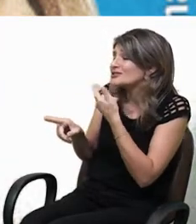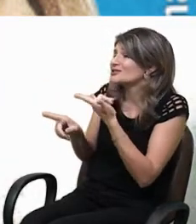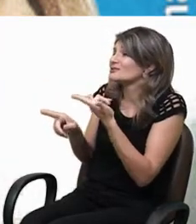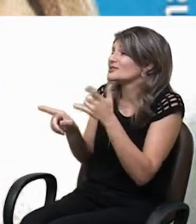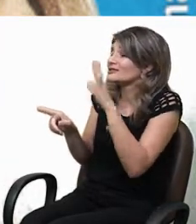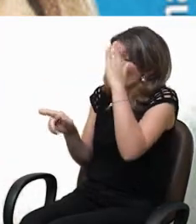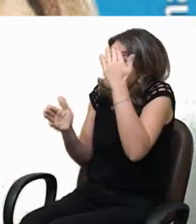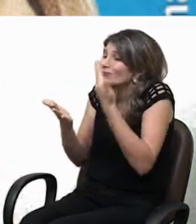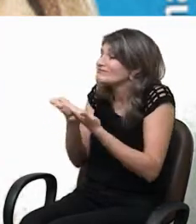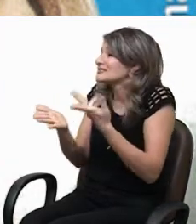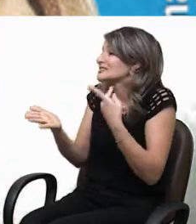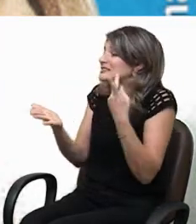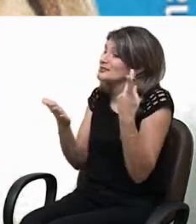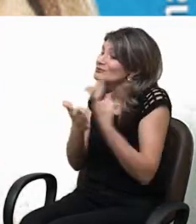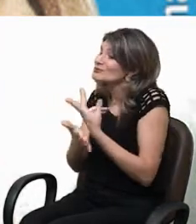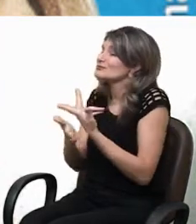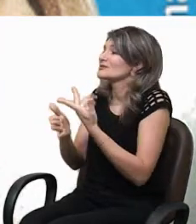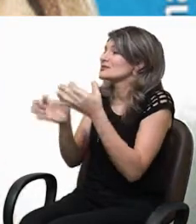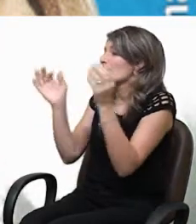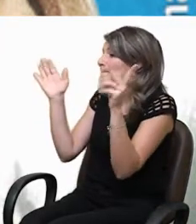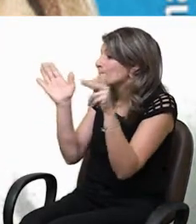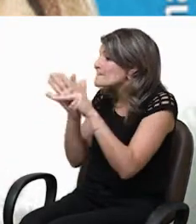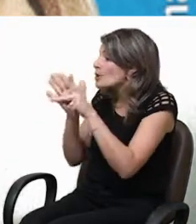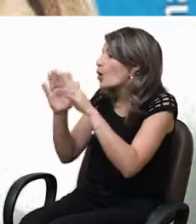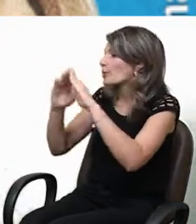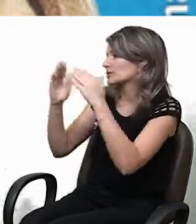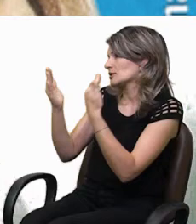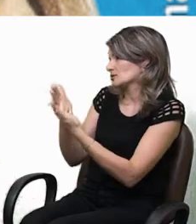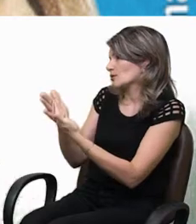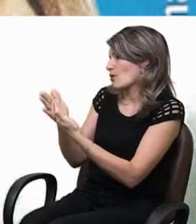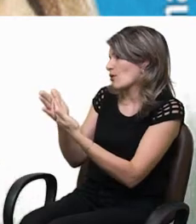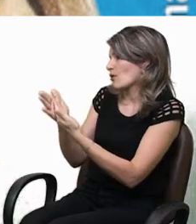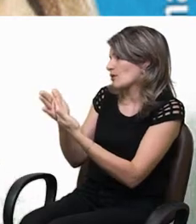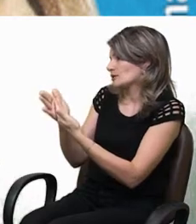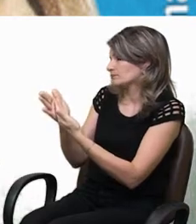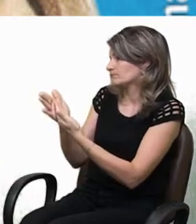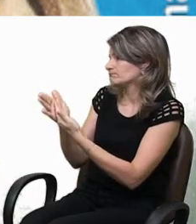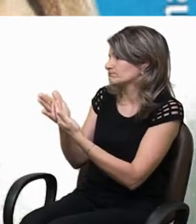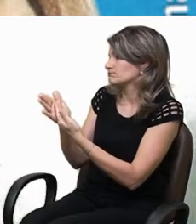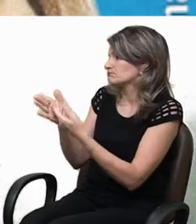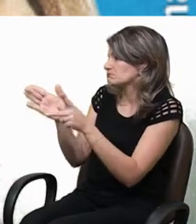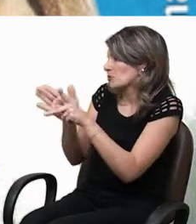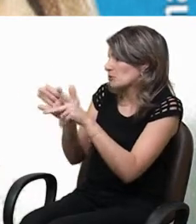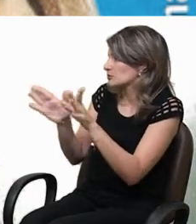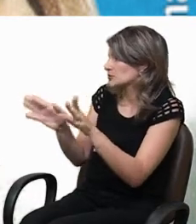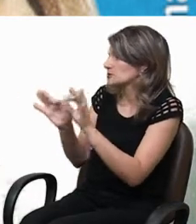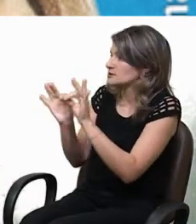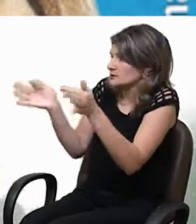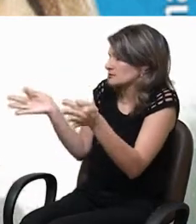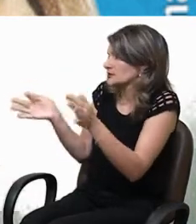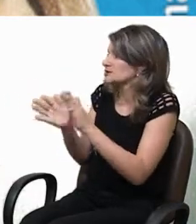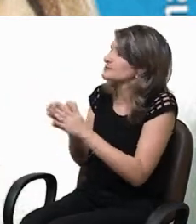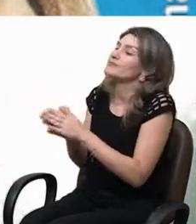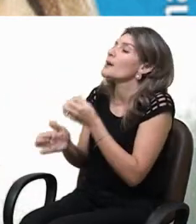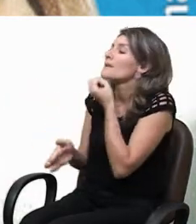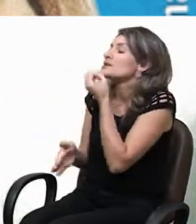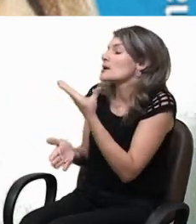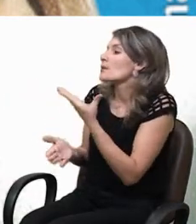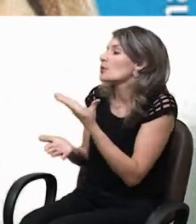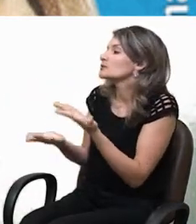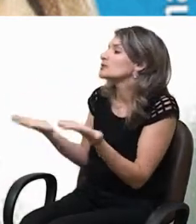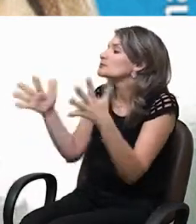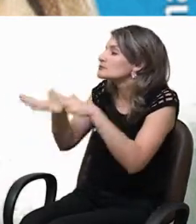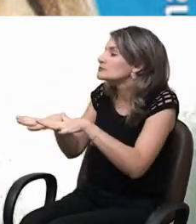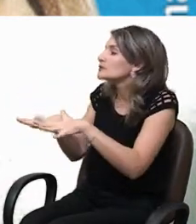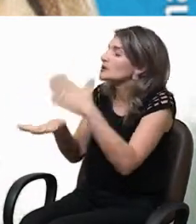estão preparados, o que infelizmente ainda não acontece na escola regular. Então, existem essas duas